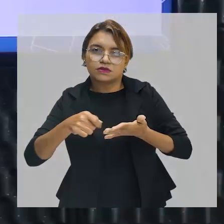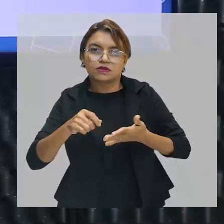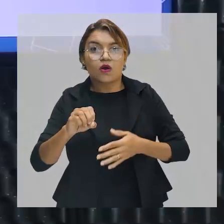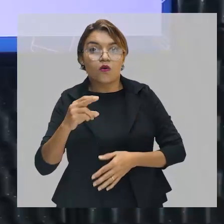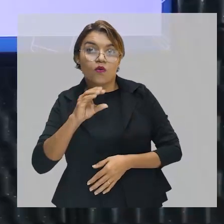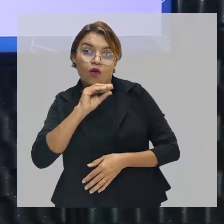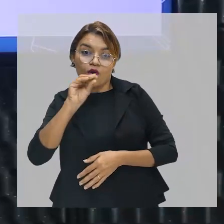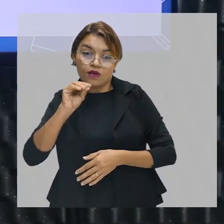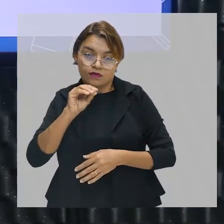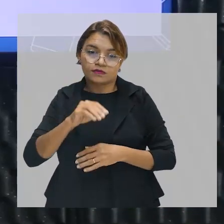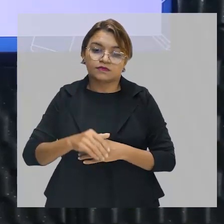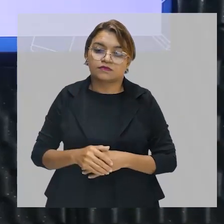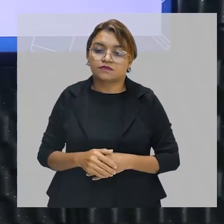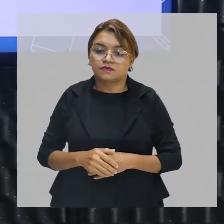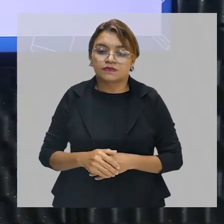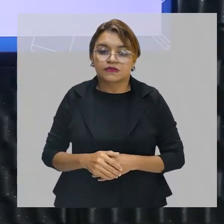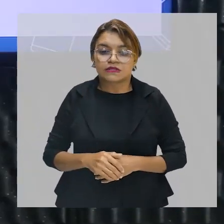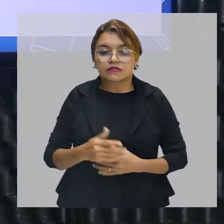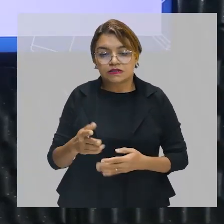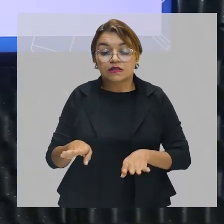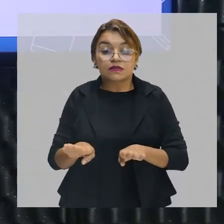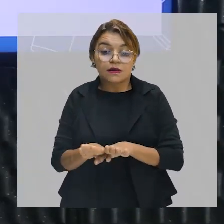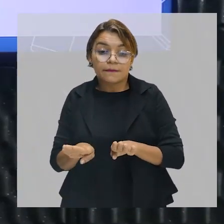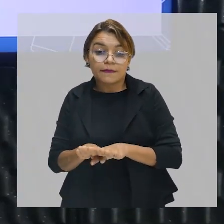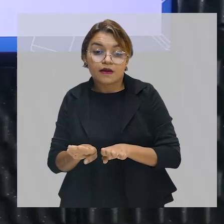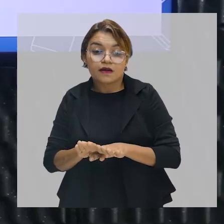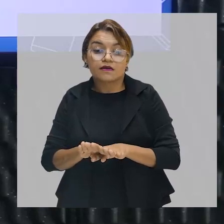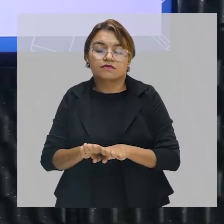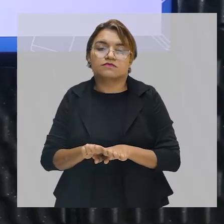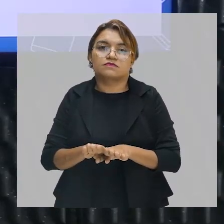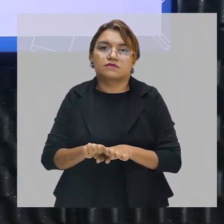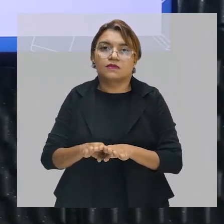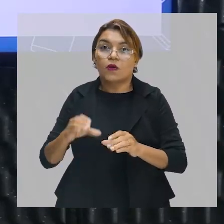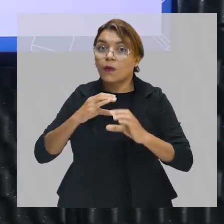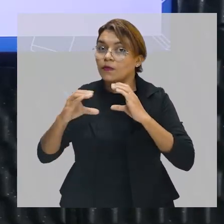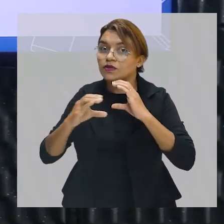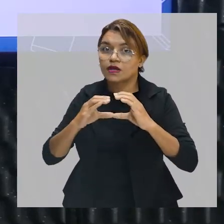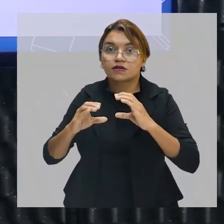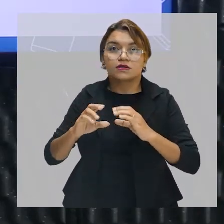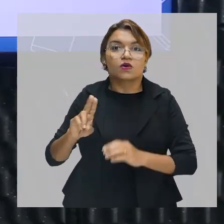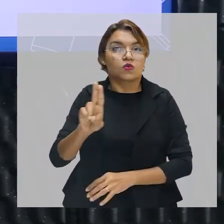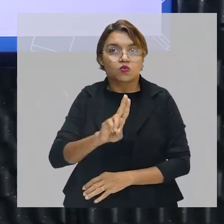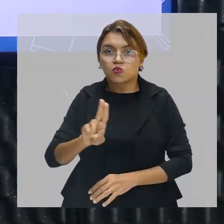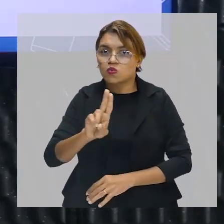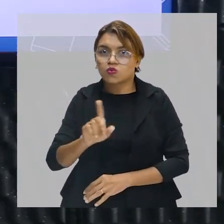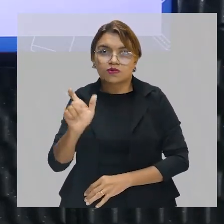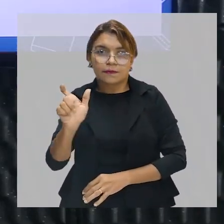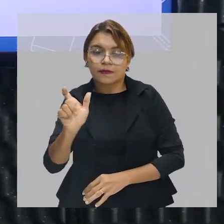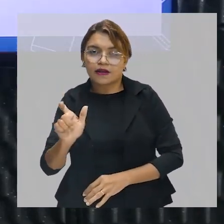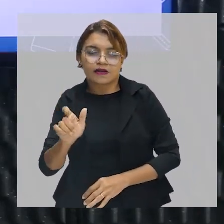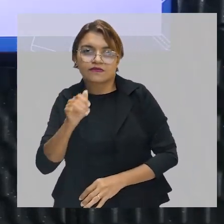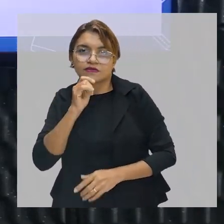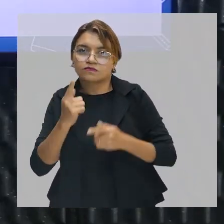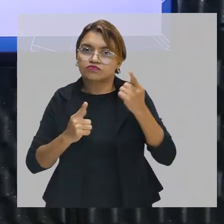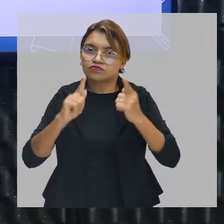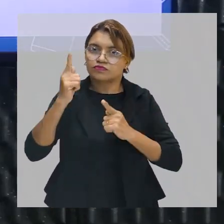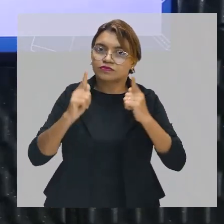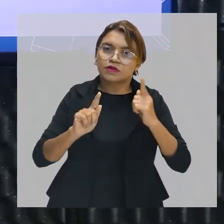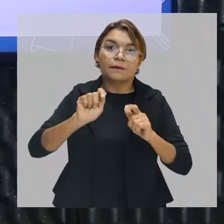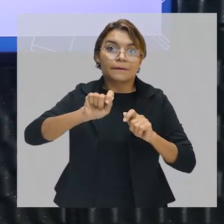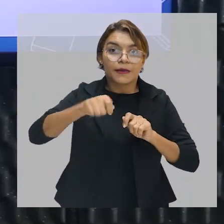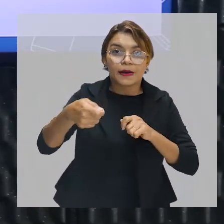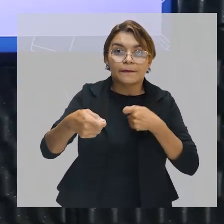não verbal. Ela não utiliza a palavra, por exemplo, a comunicação corporal, gestual, de